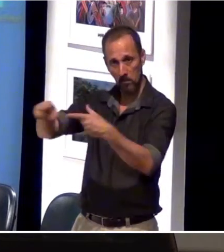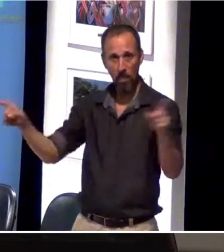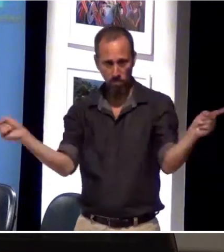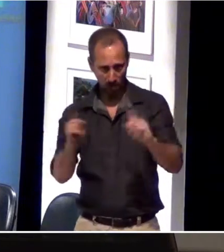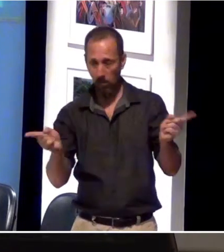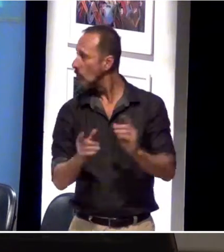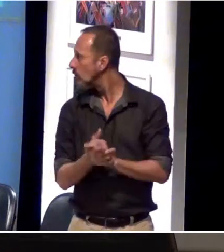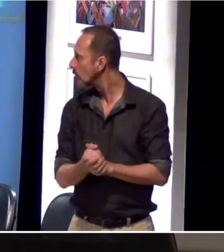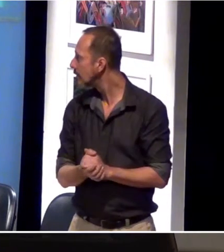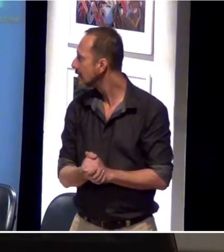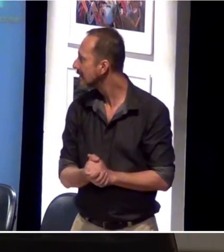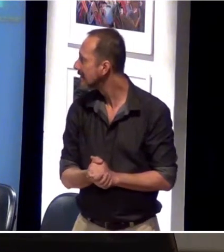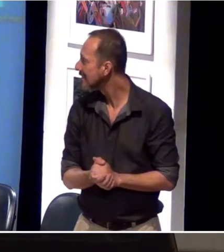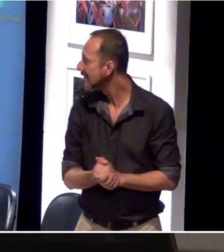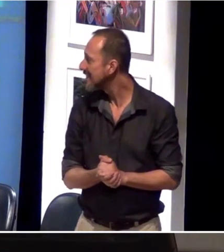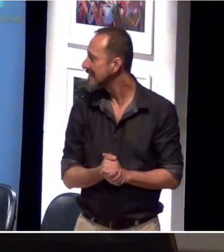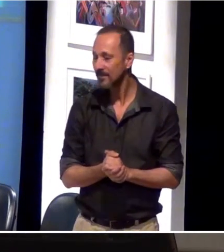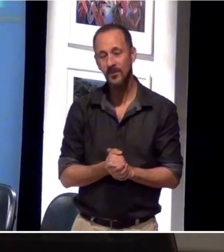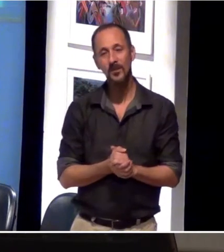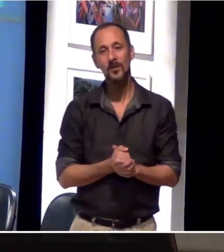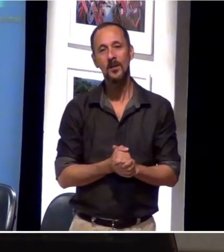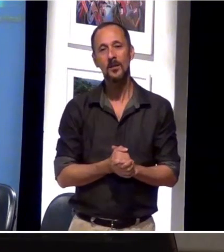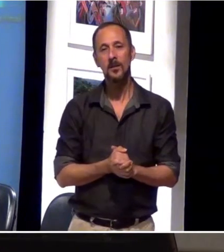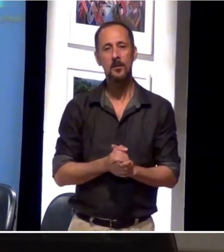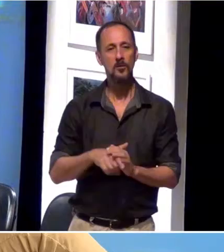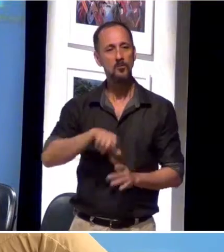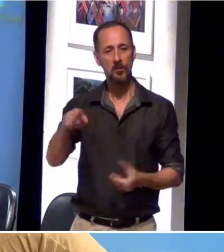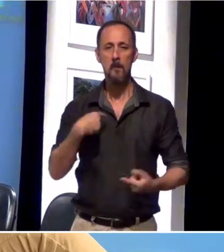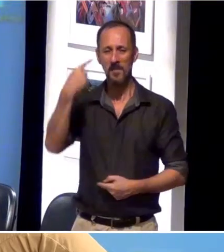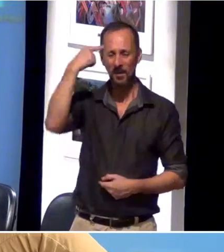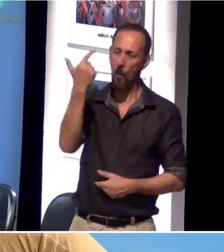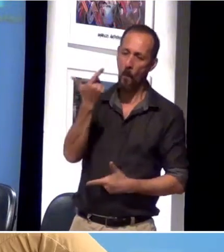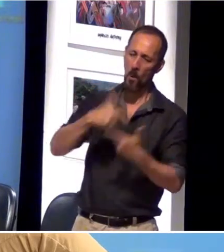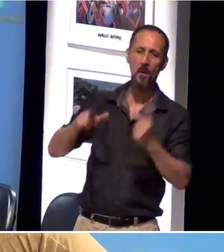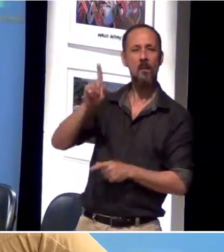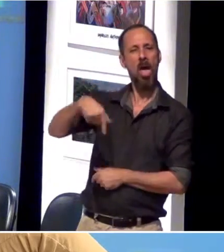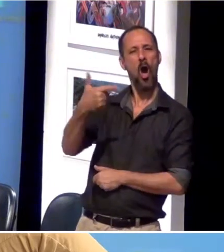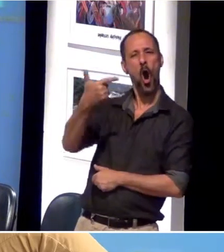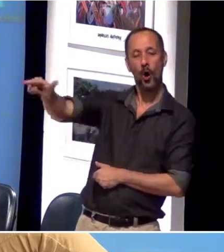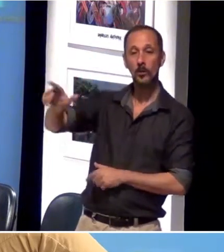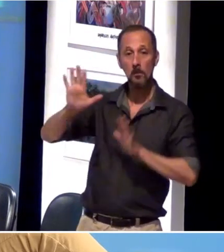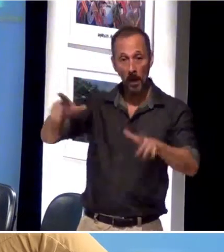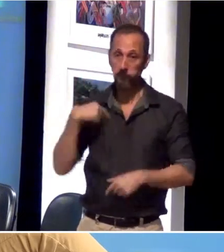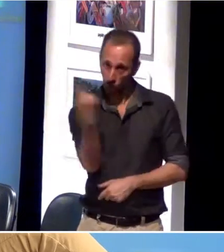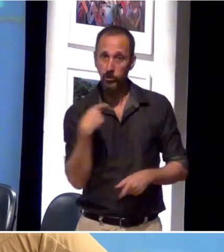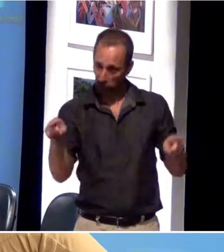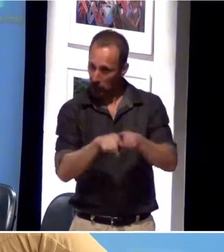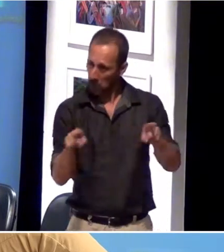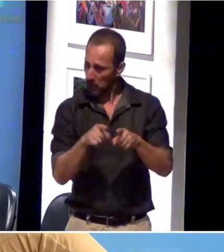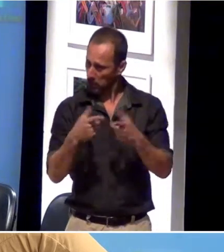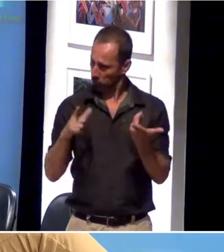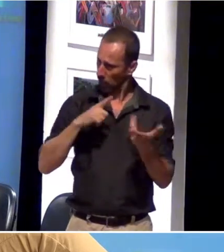Fala, mas assim? Se achar que só o outro pensa, que só o outro faz. Porque a gente também reproduz essa lógica. Então, a